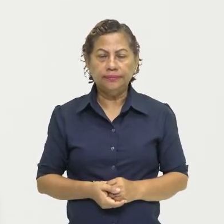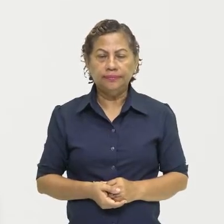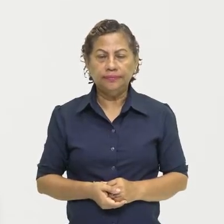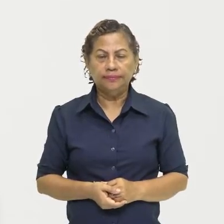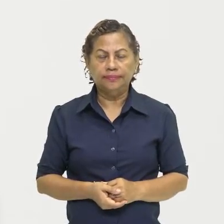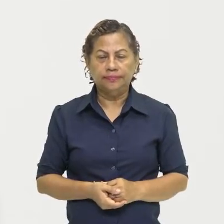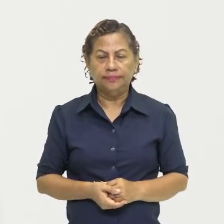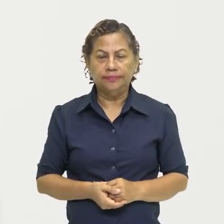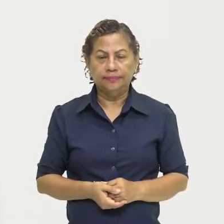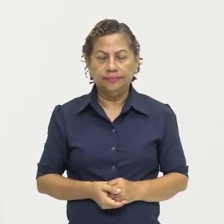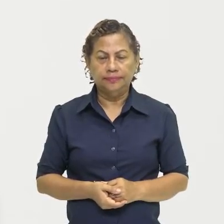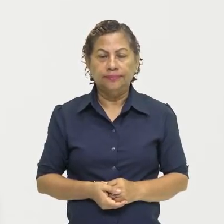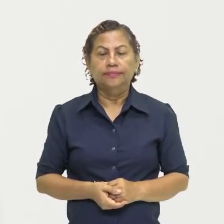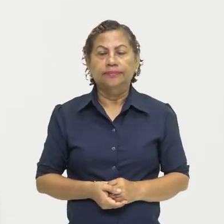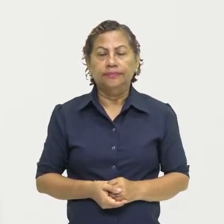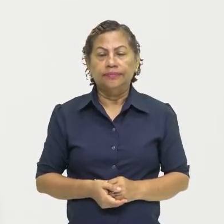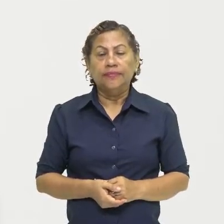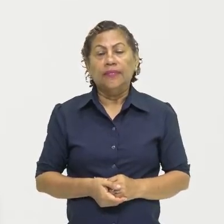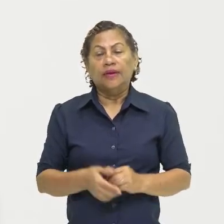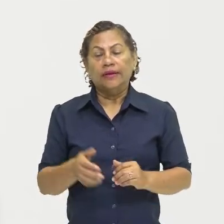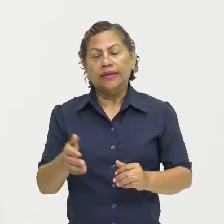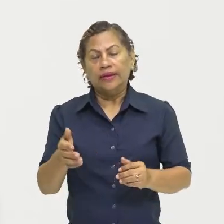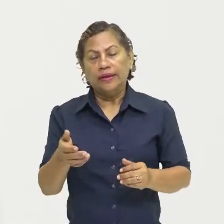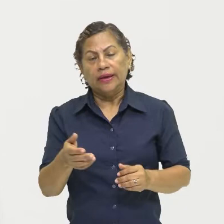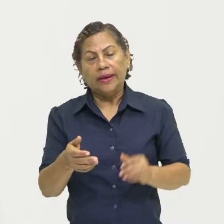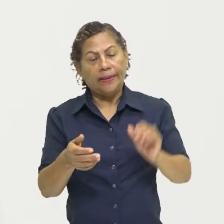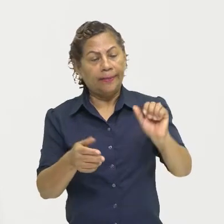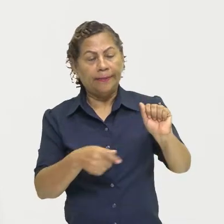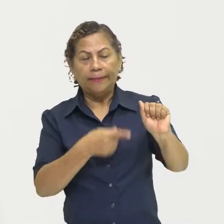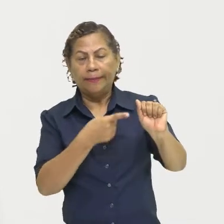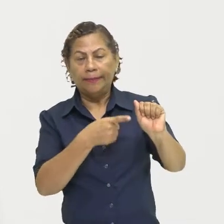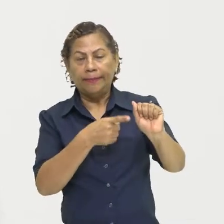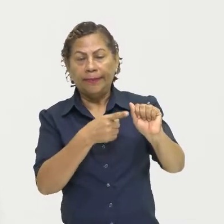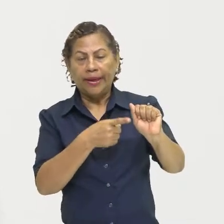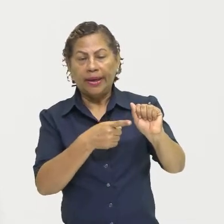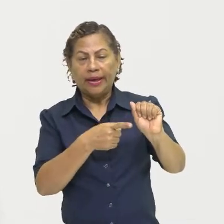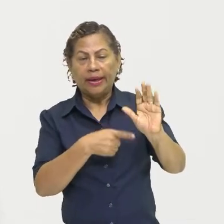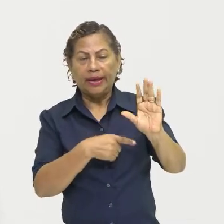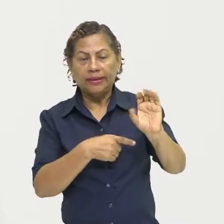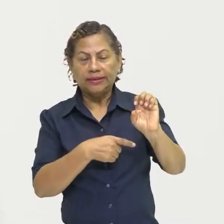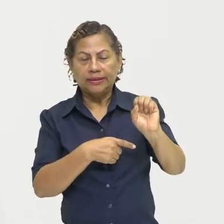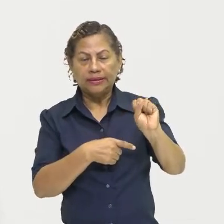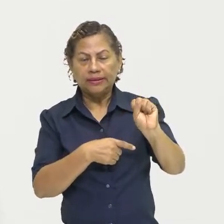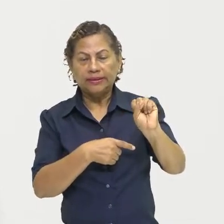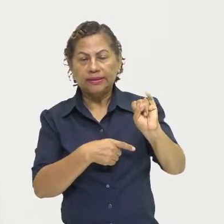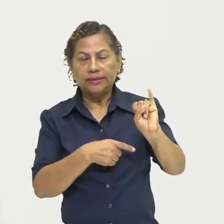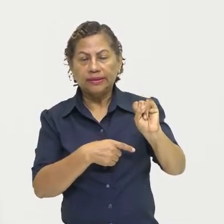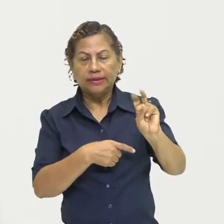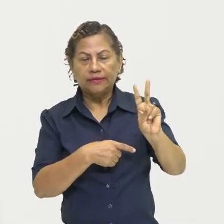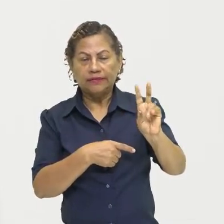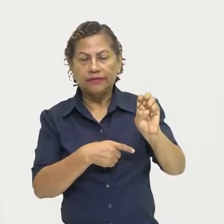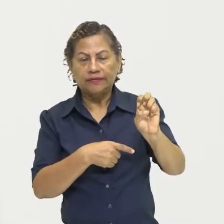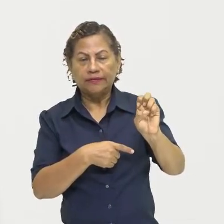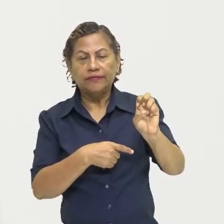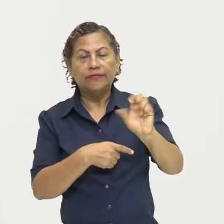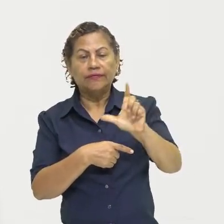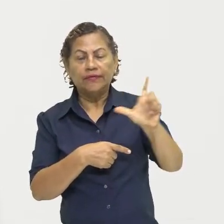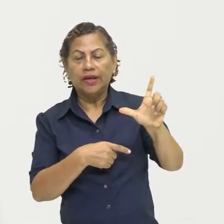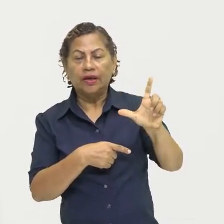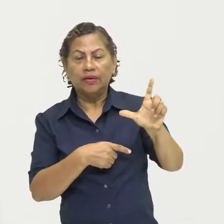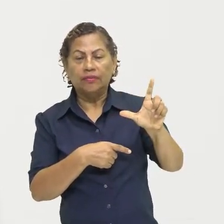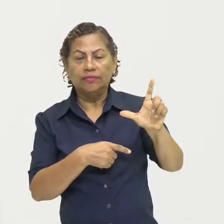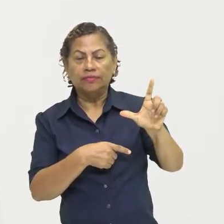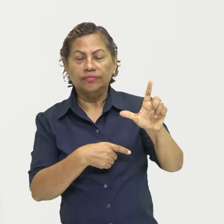estudamos, ele é um substantivo e aí ele é regido pela preposição a. Isto é acessível a